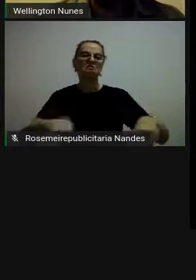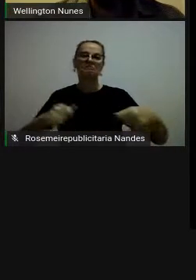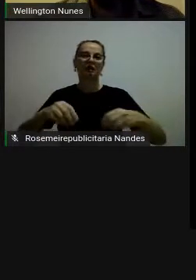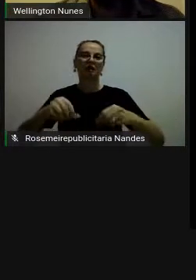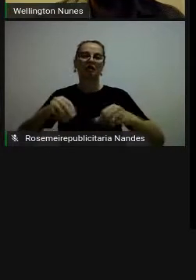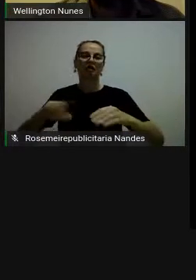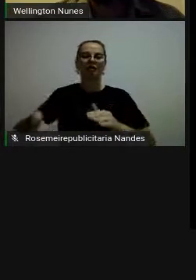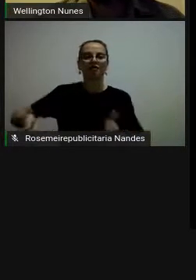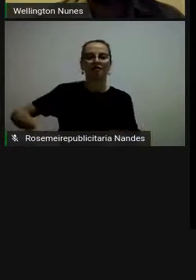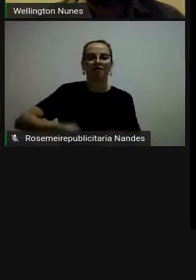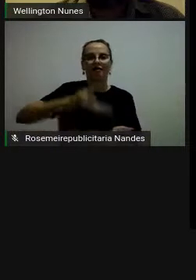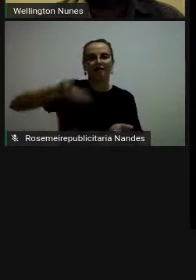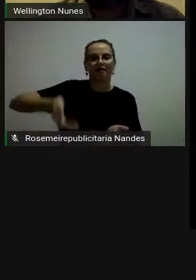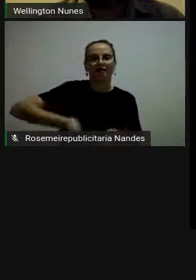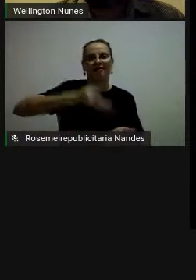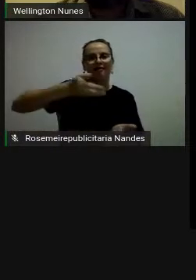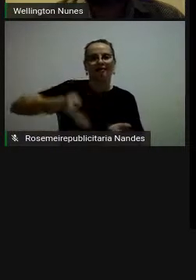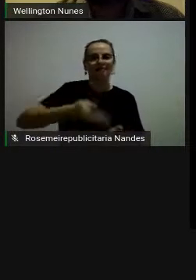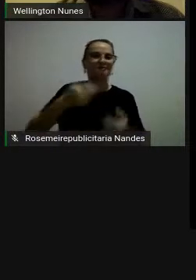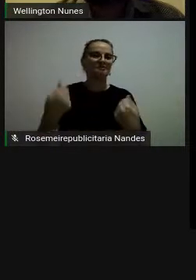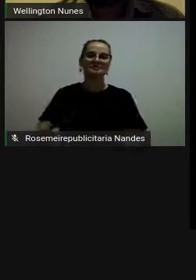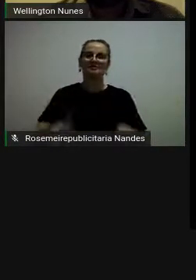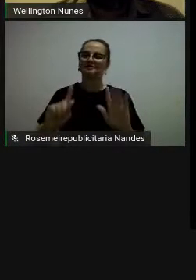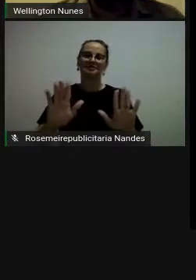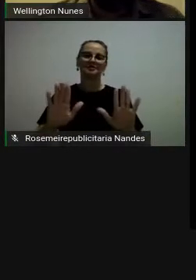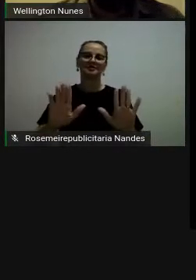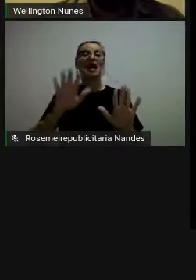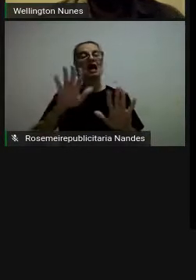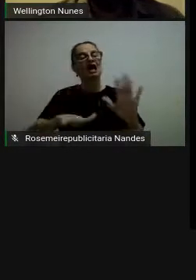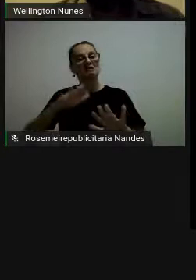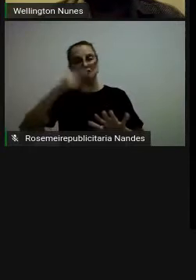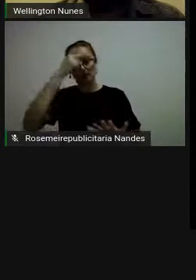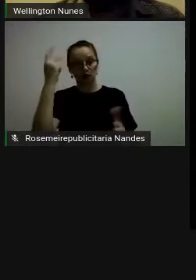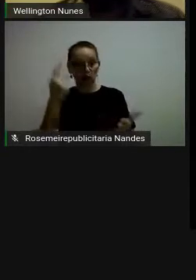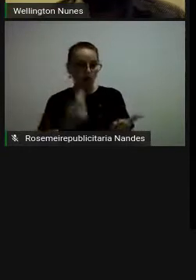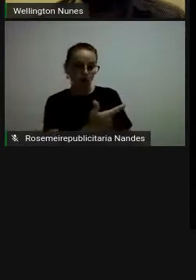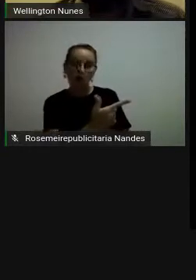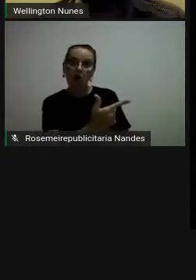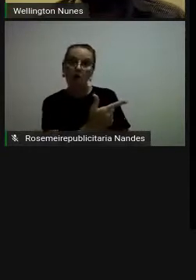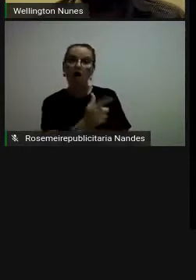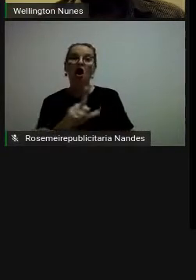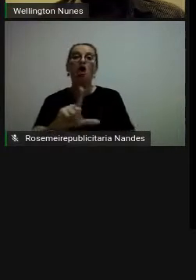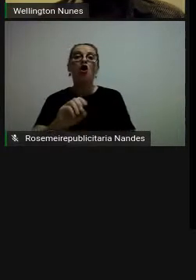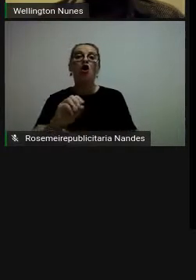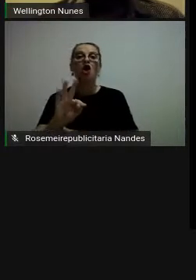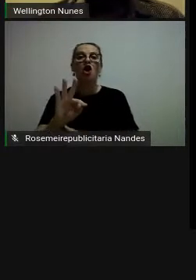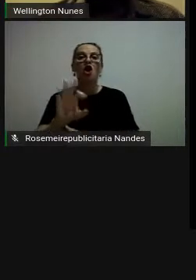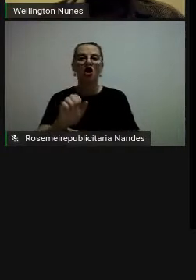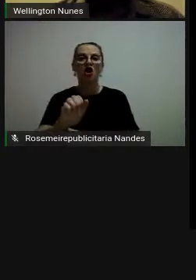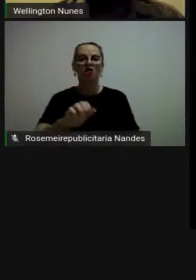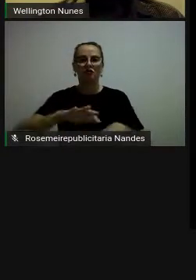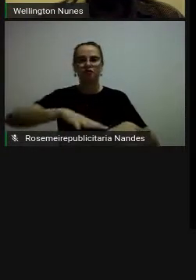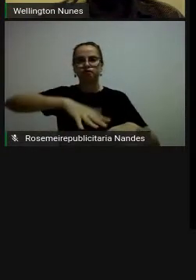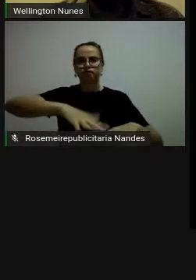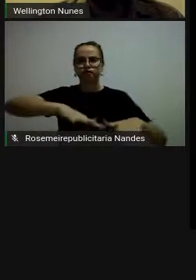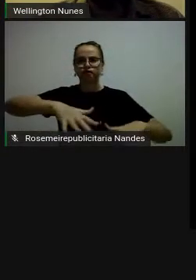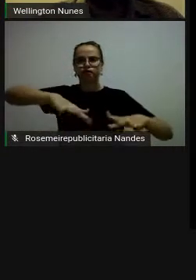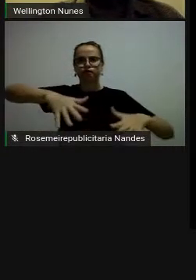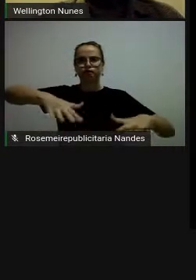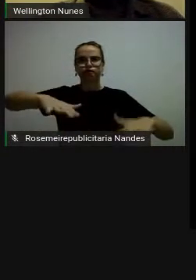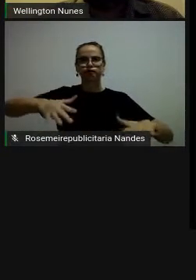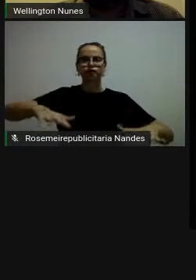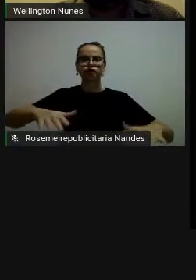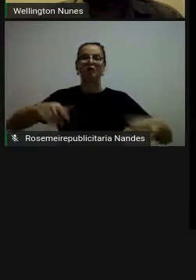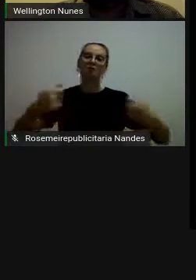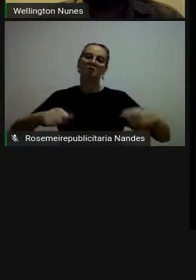lote com o terreno mais acentuado vai ter que fazer o chamado corte ou aterro, que é cortar o terreno ou aterrar. Então, isso tem